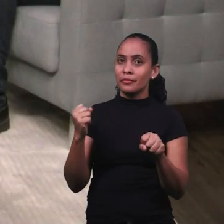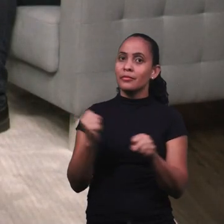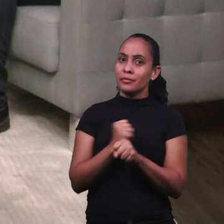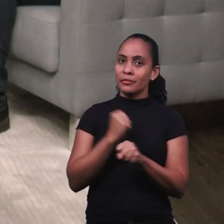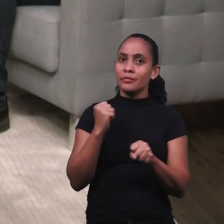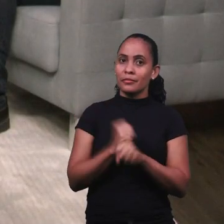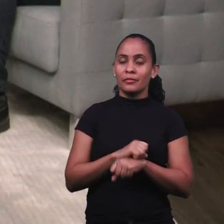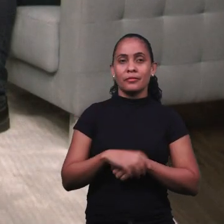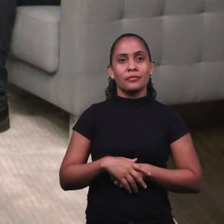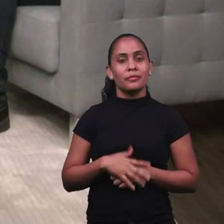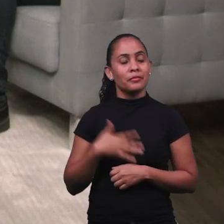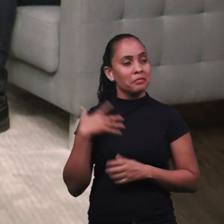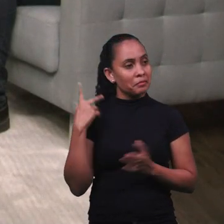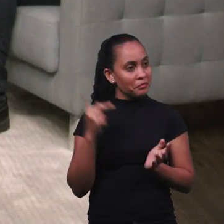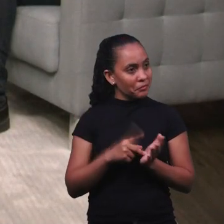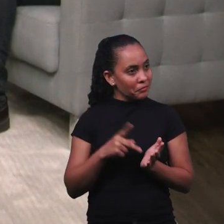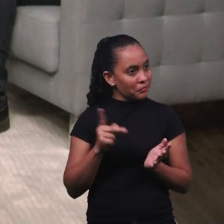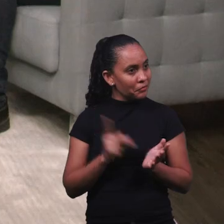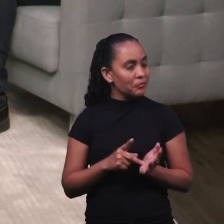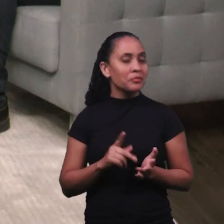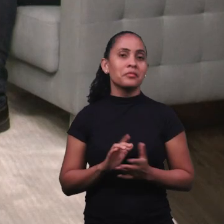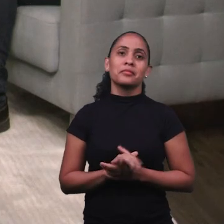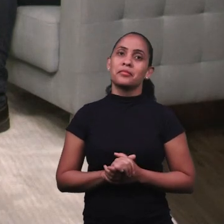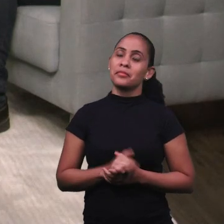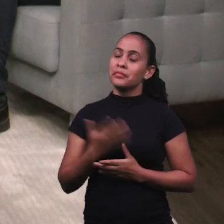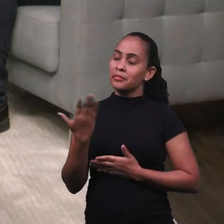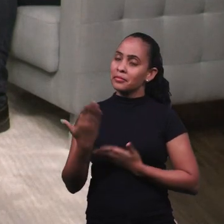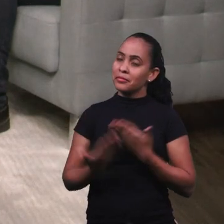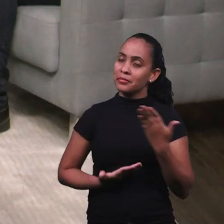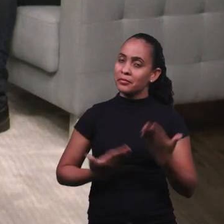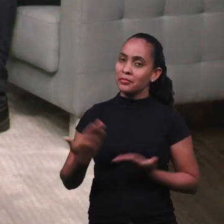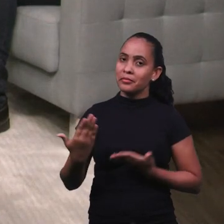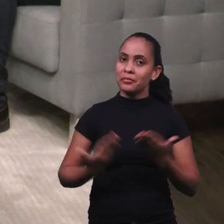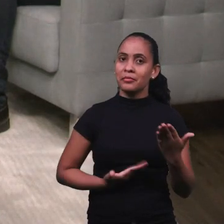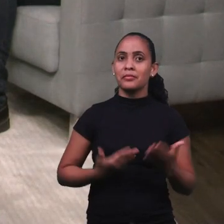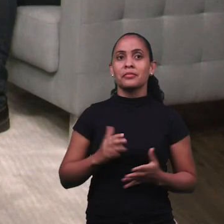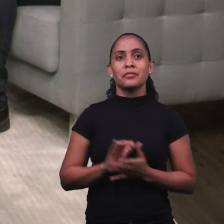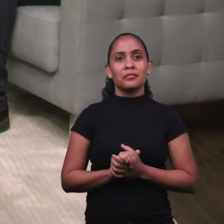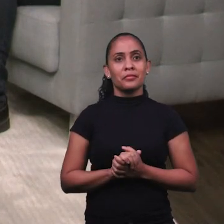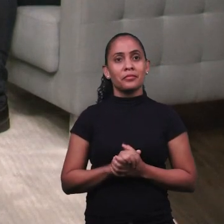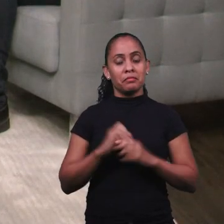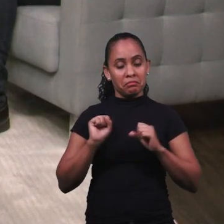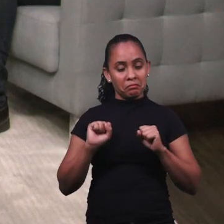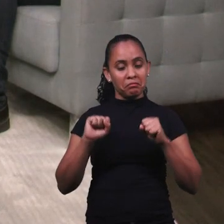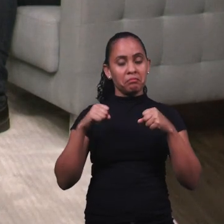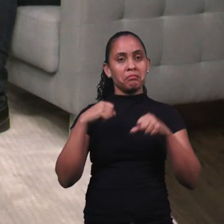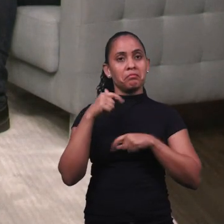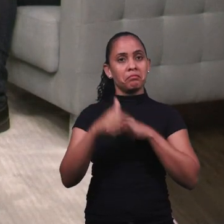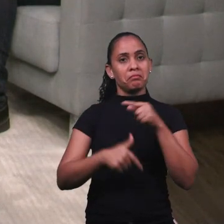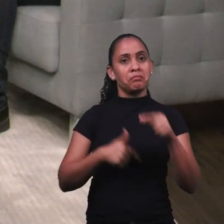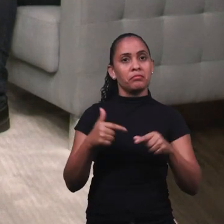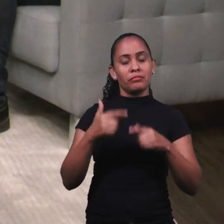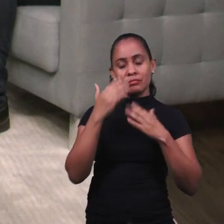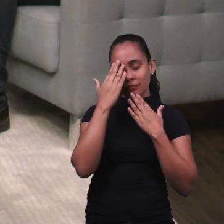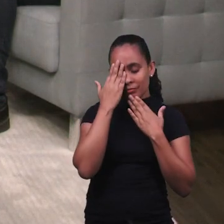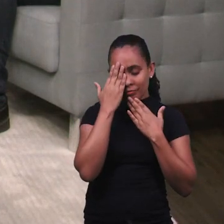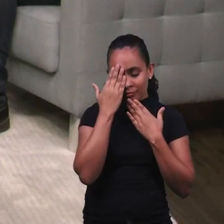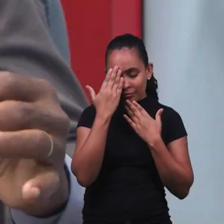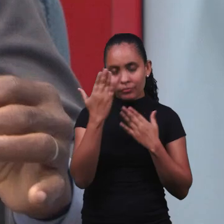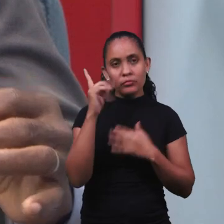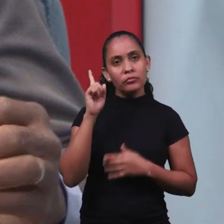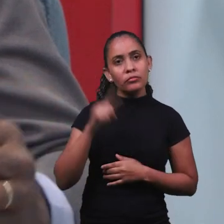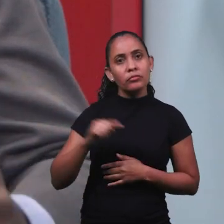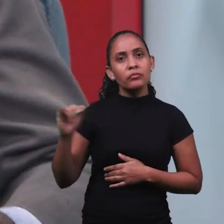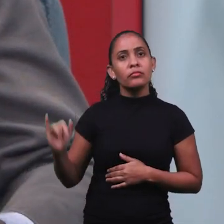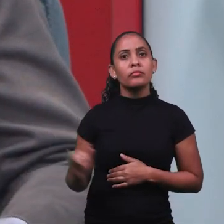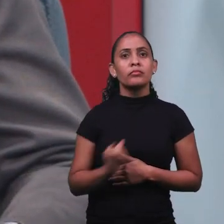Senhor. Verdade, pastor Abel, são irmãos que se dispõem a realizar a obra por gratidão. Isso é